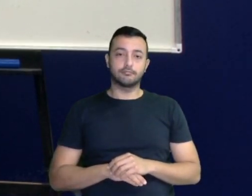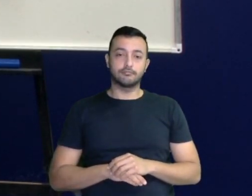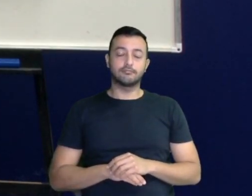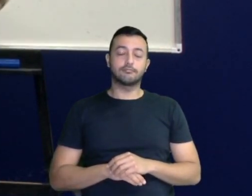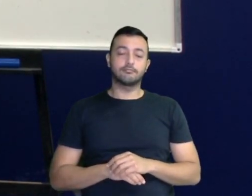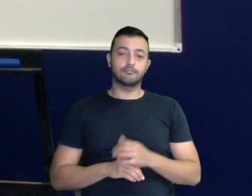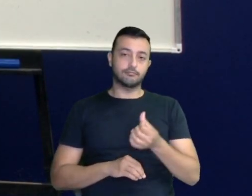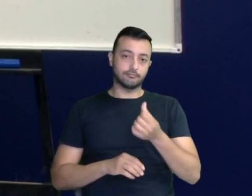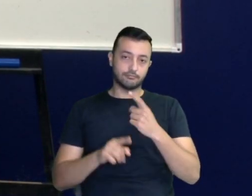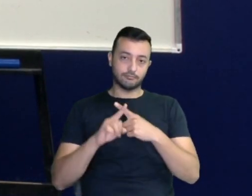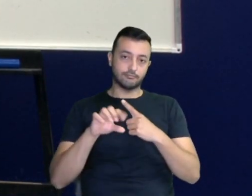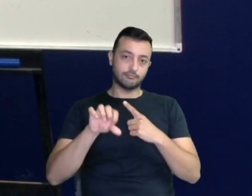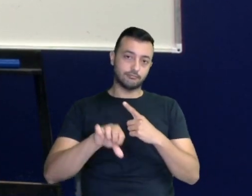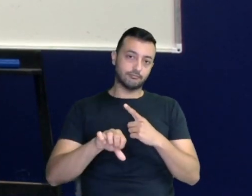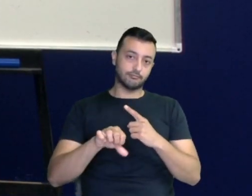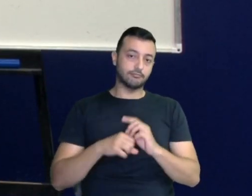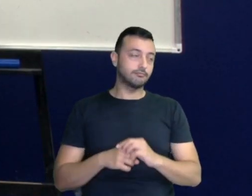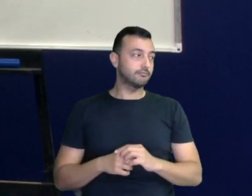vezes 9,